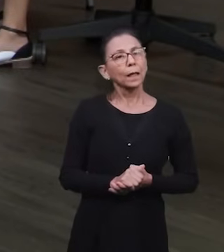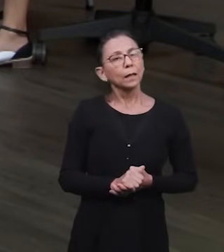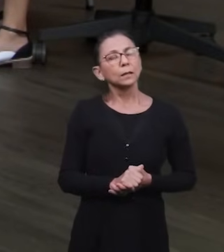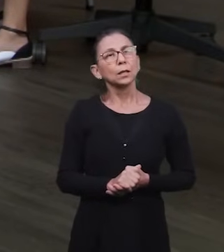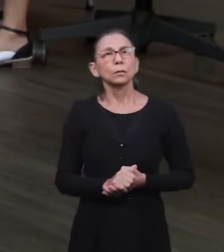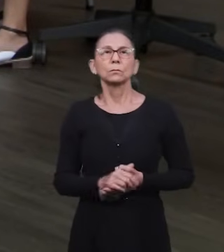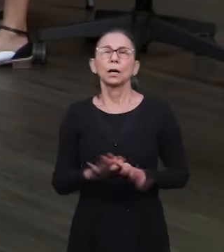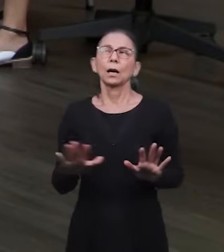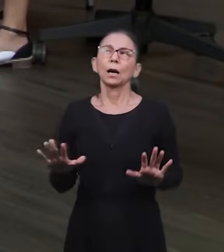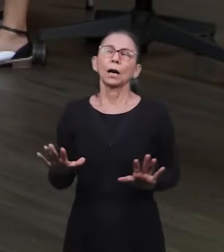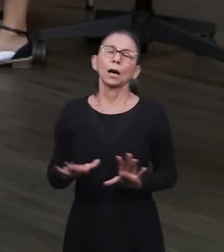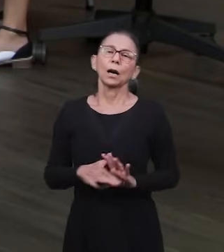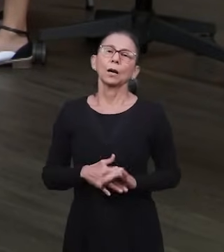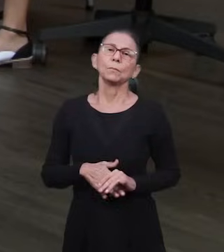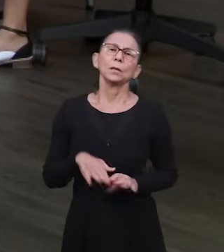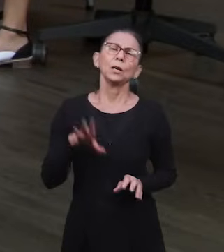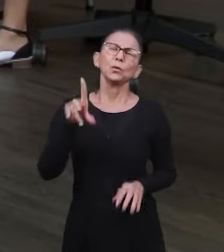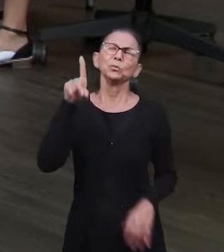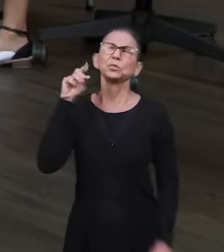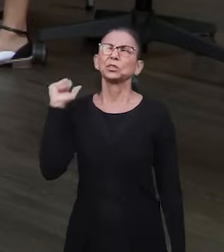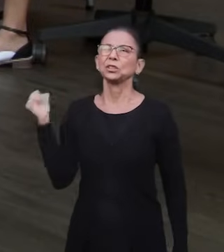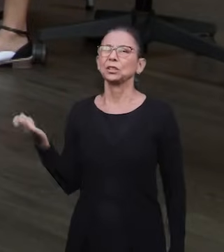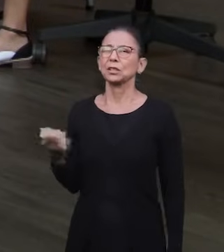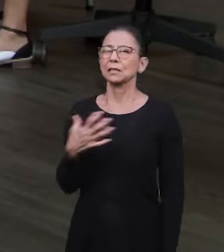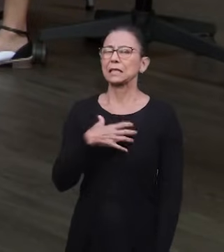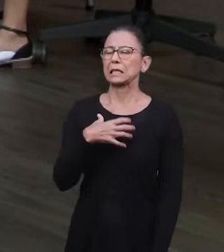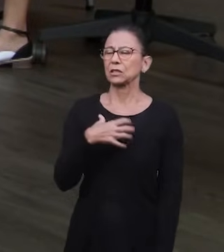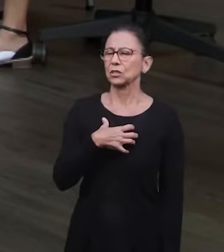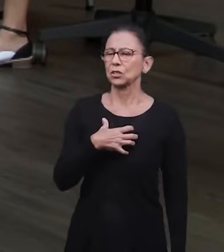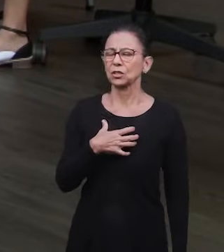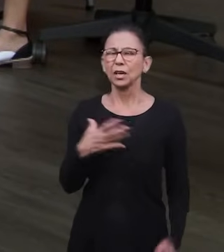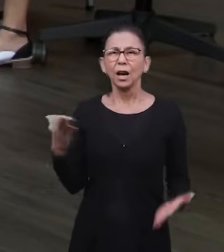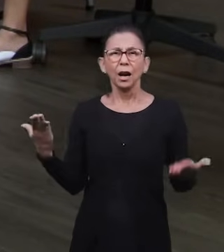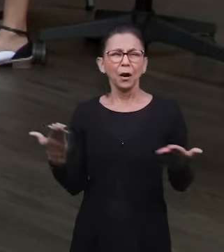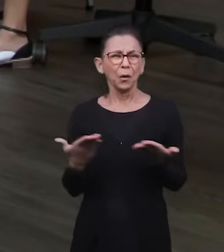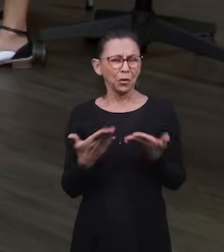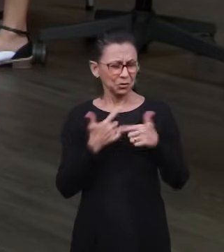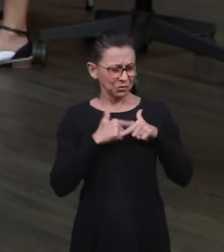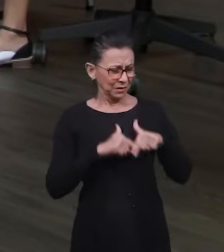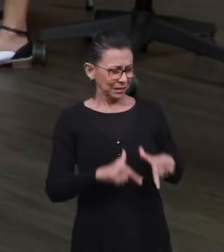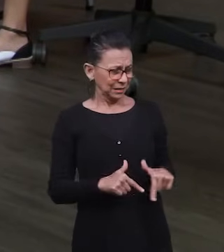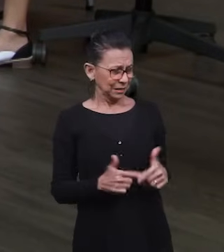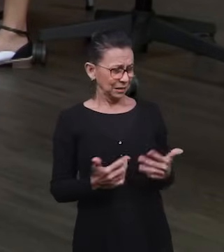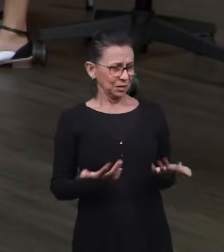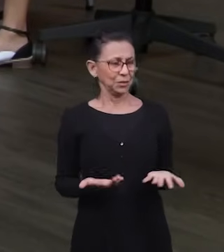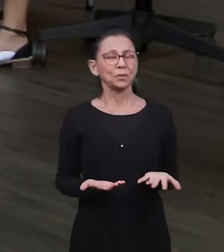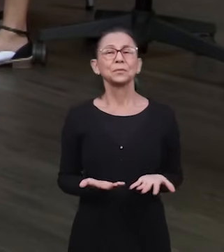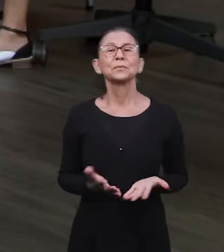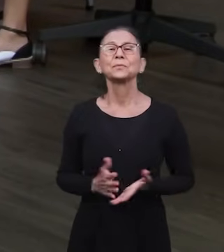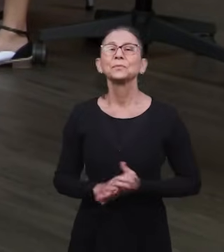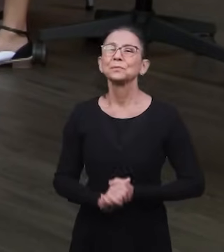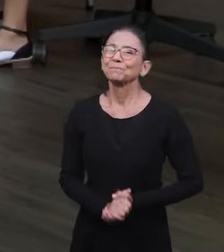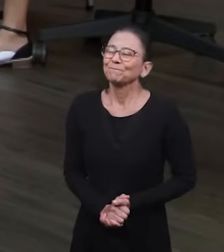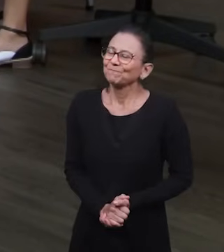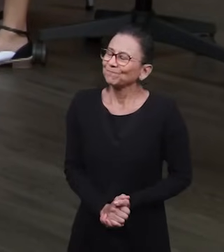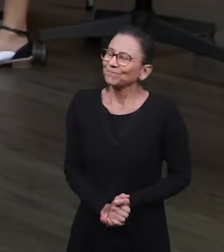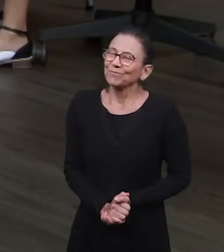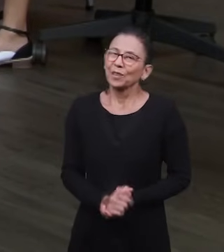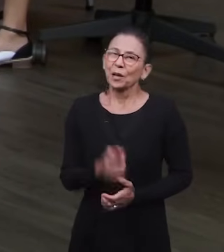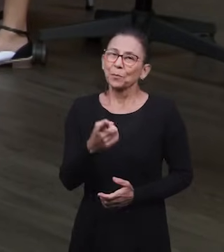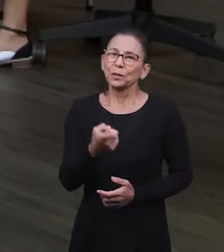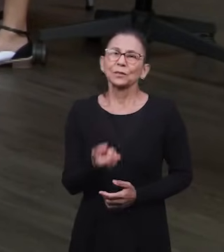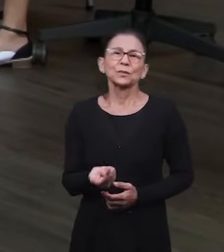dia diz que não, tudo isso que eu senti um dia, que eu vivi um dia e hoje não vivo mais, é o quê? É um ato